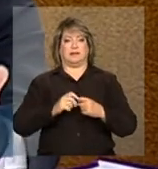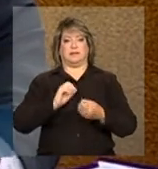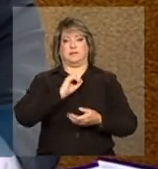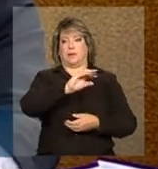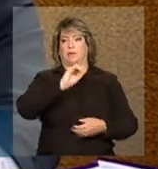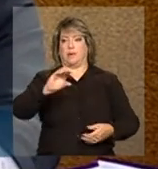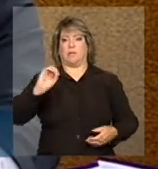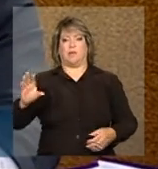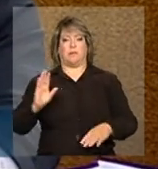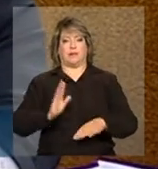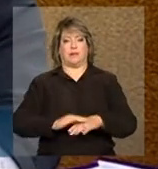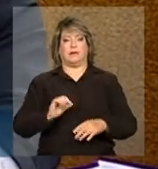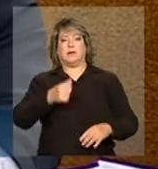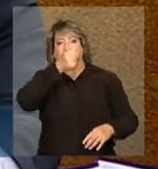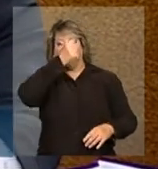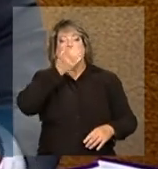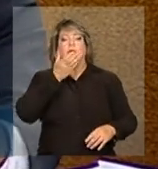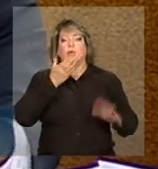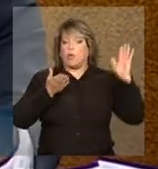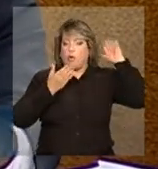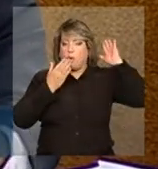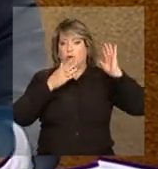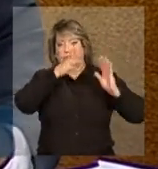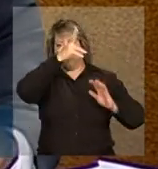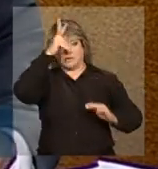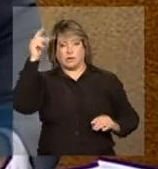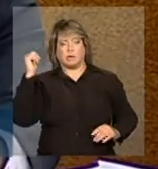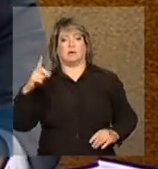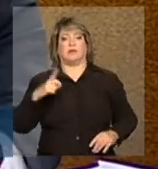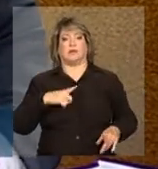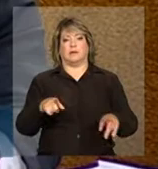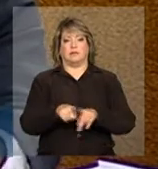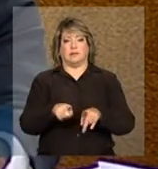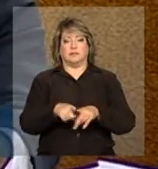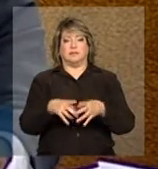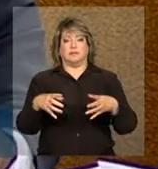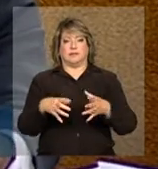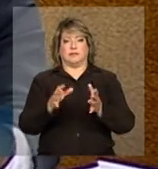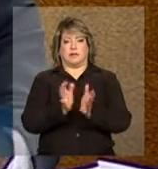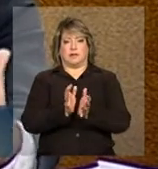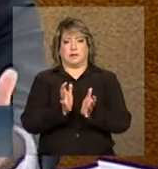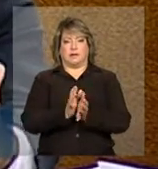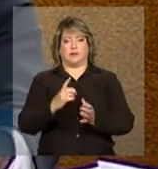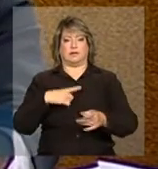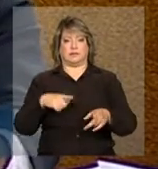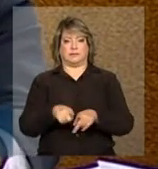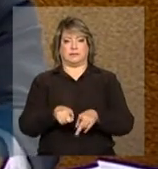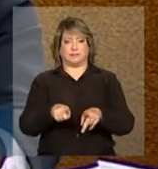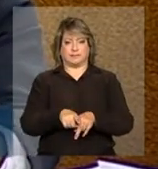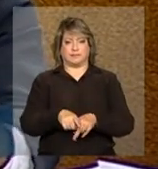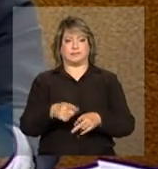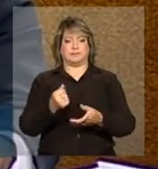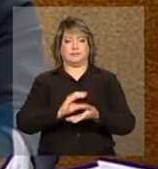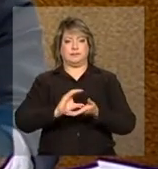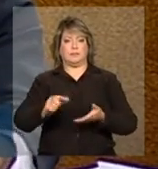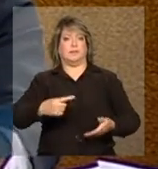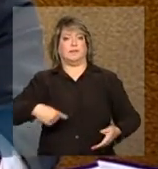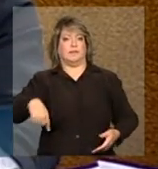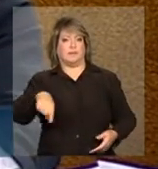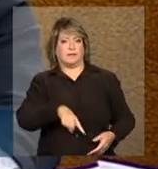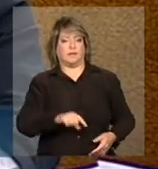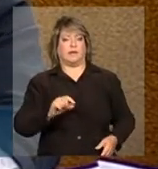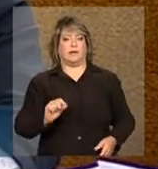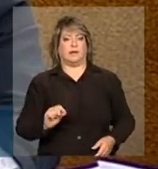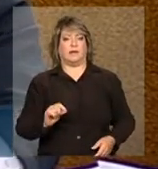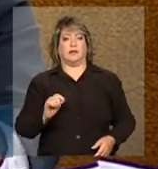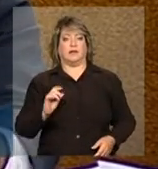nos nossos distritos indígenas, enfim, um conjunto de ações que não passam só por investimentos naquelas modalidades tradicionais